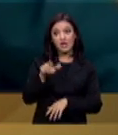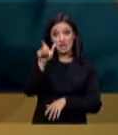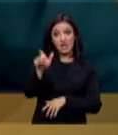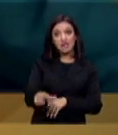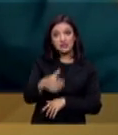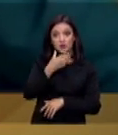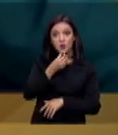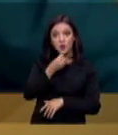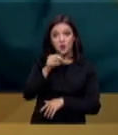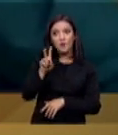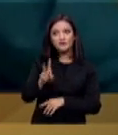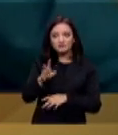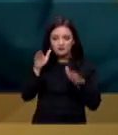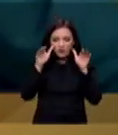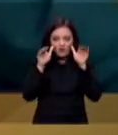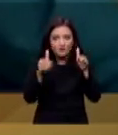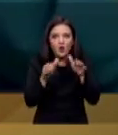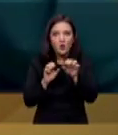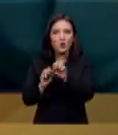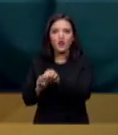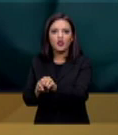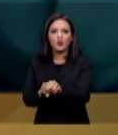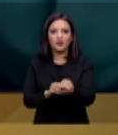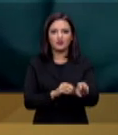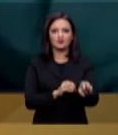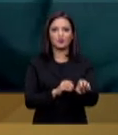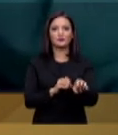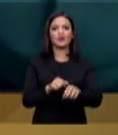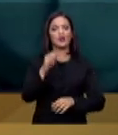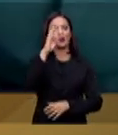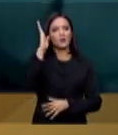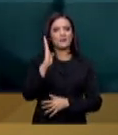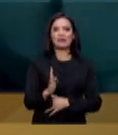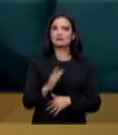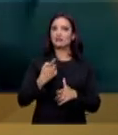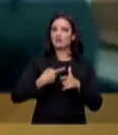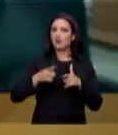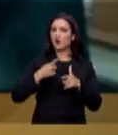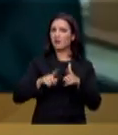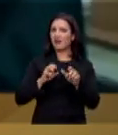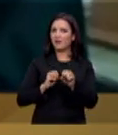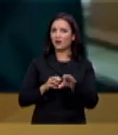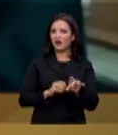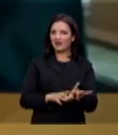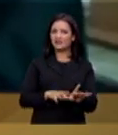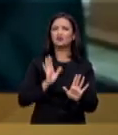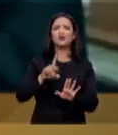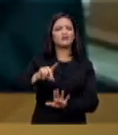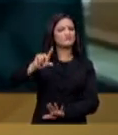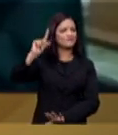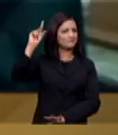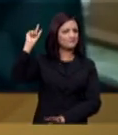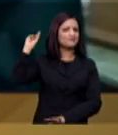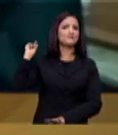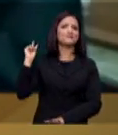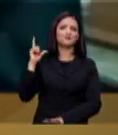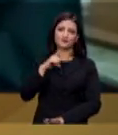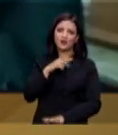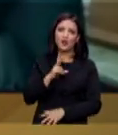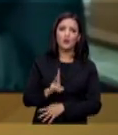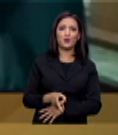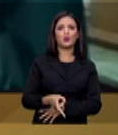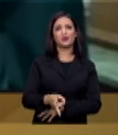educação. O problema da educação no Brasil não é de hoje e continua a